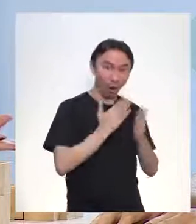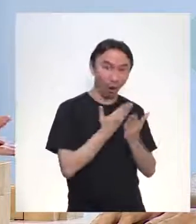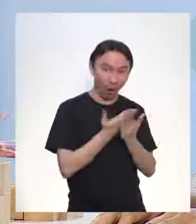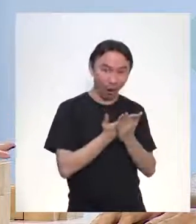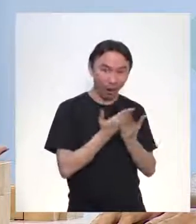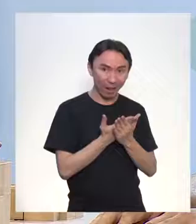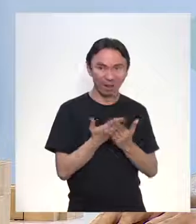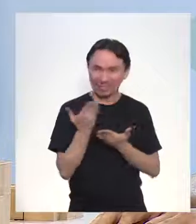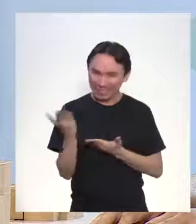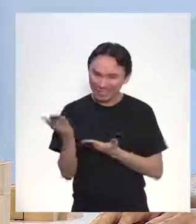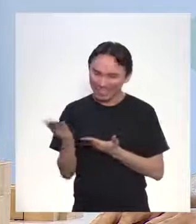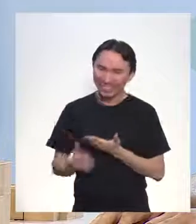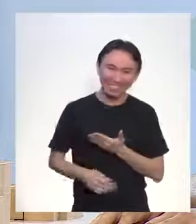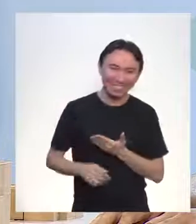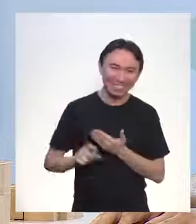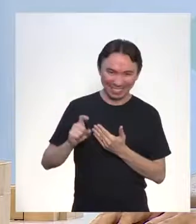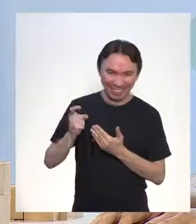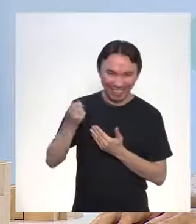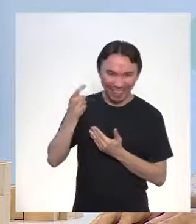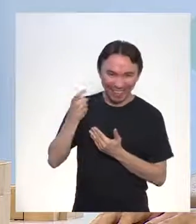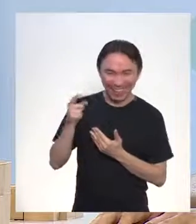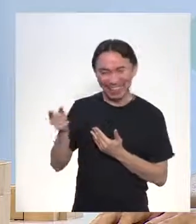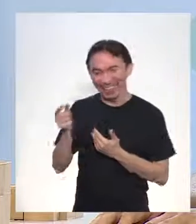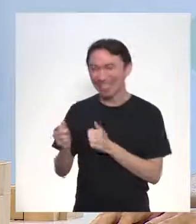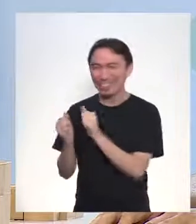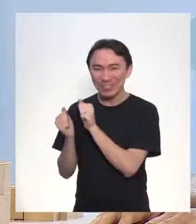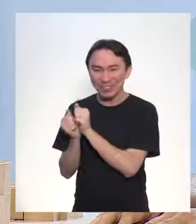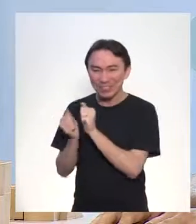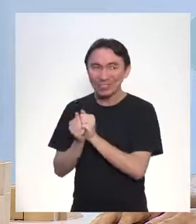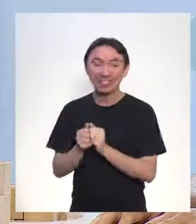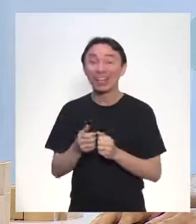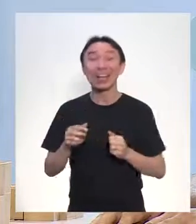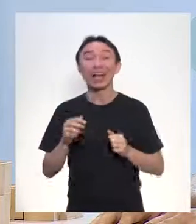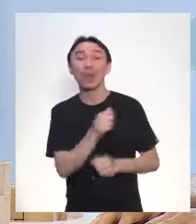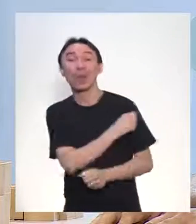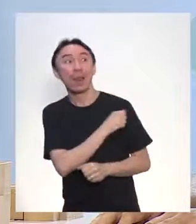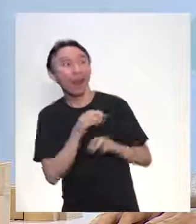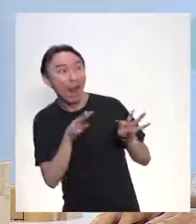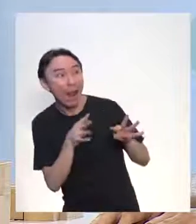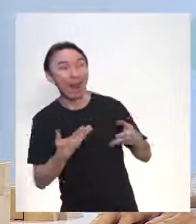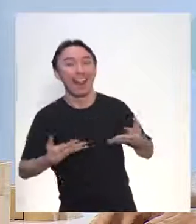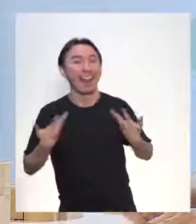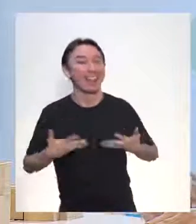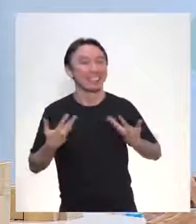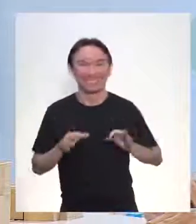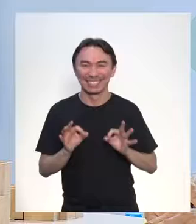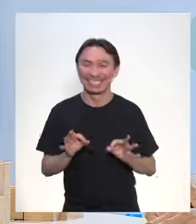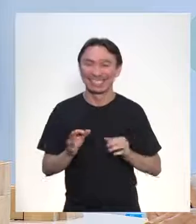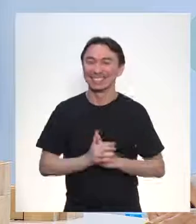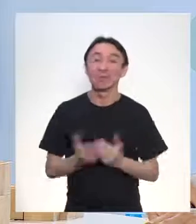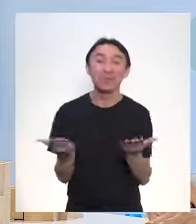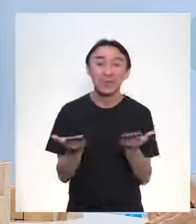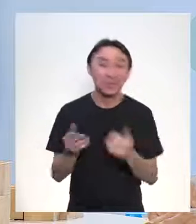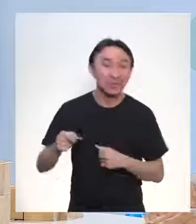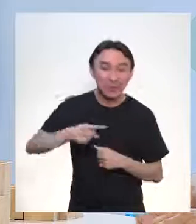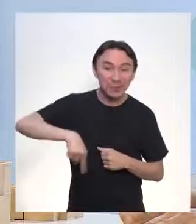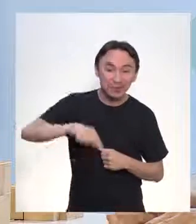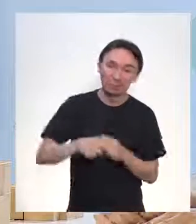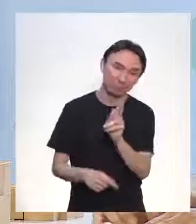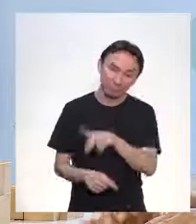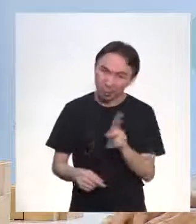presença do professor Alexandre aqui. Olha só. Hoje, professores, colegas que estão aqui acompanhando esta aula,